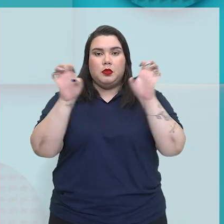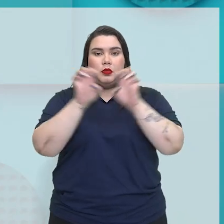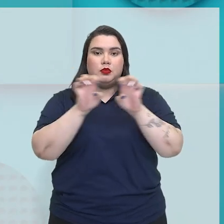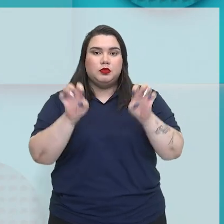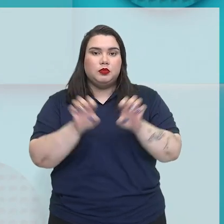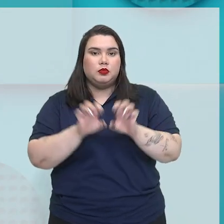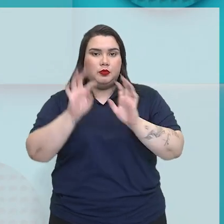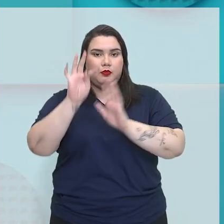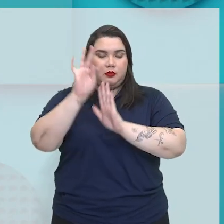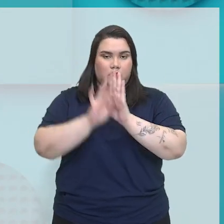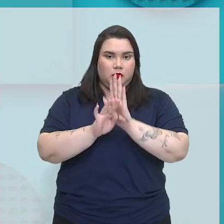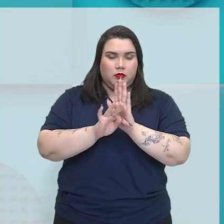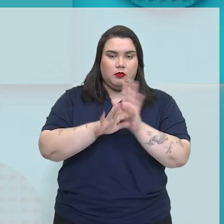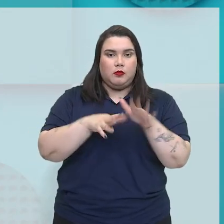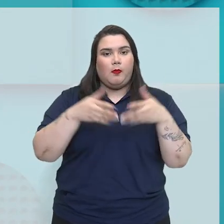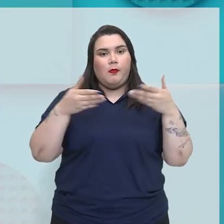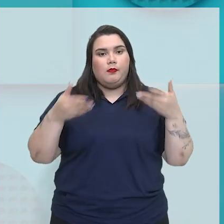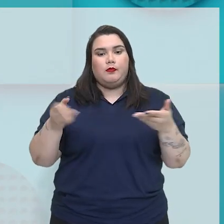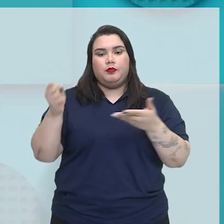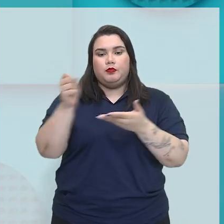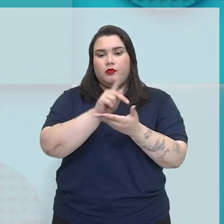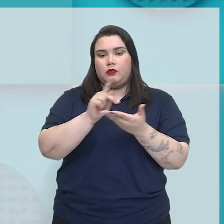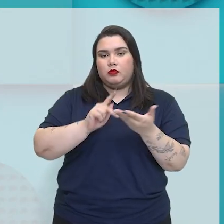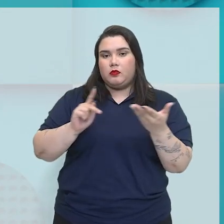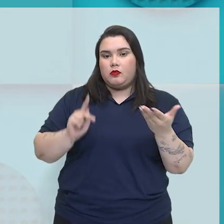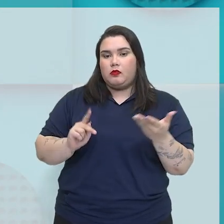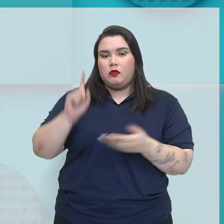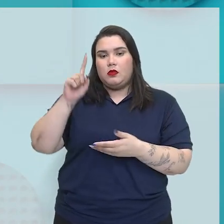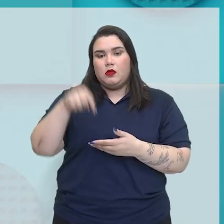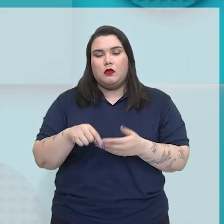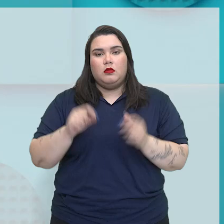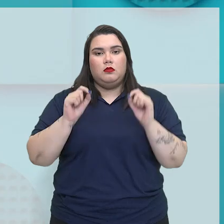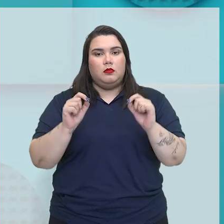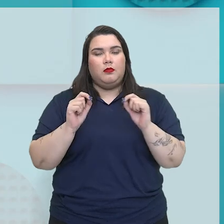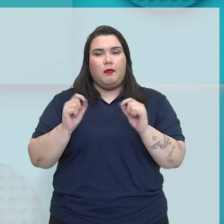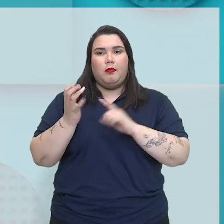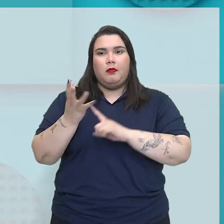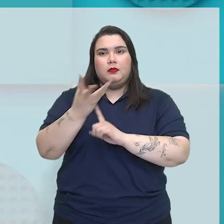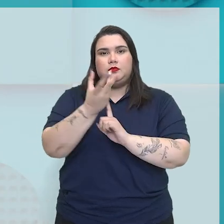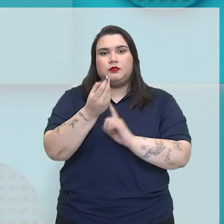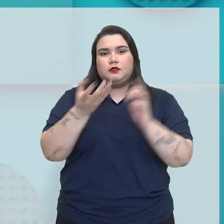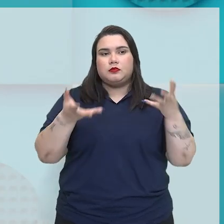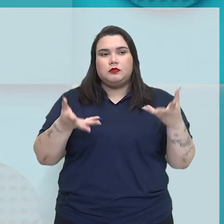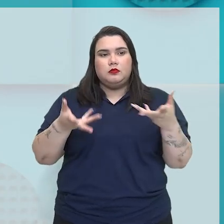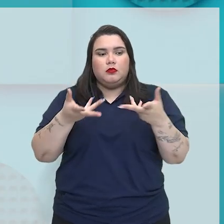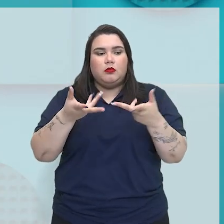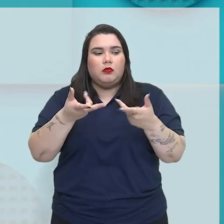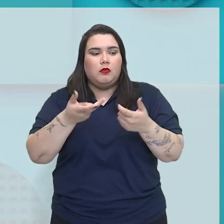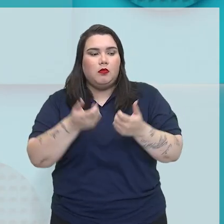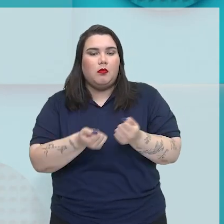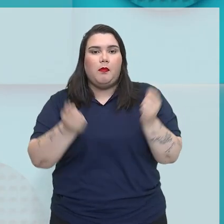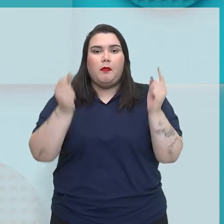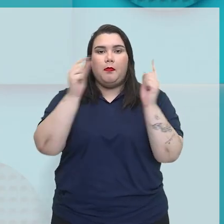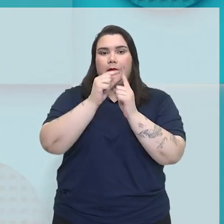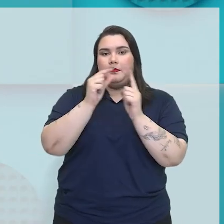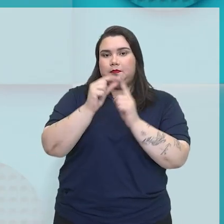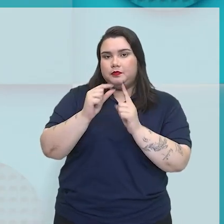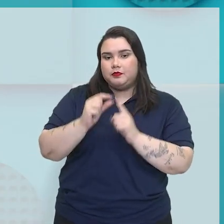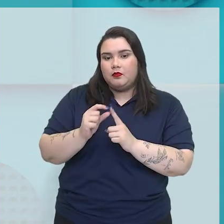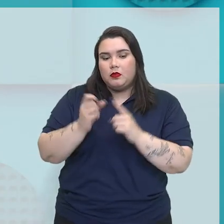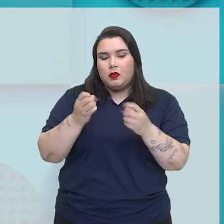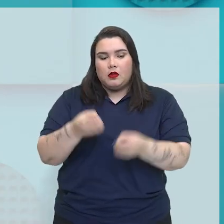do texto. Então, poema é uma obra de arte, é trabalhar com as palavras